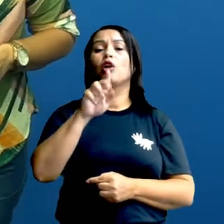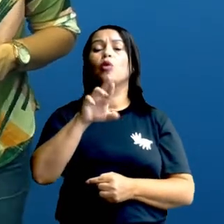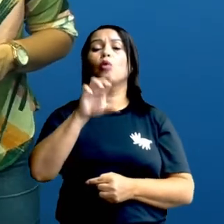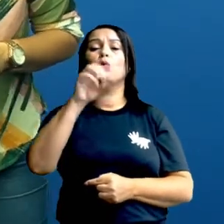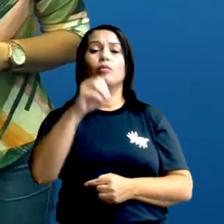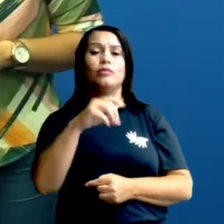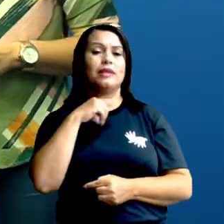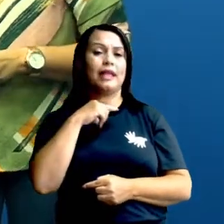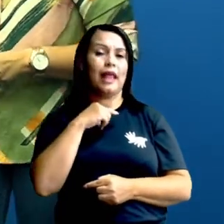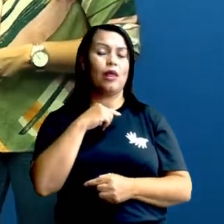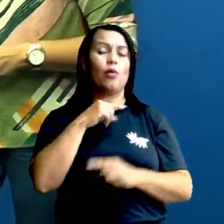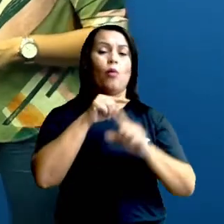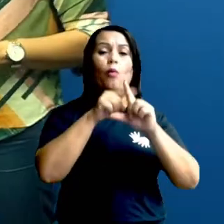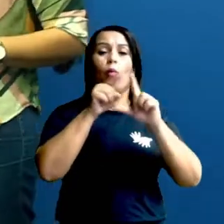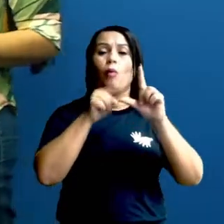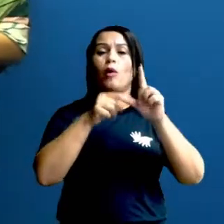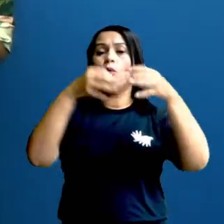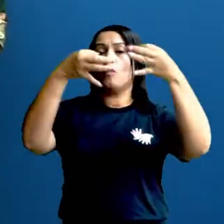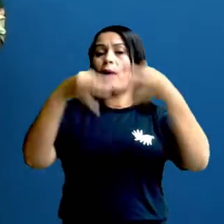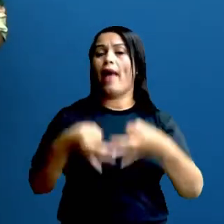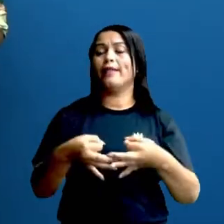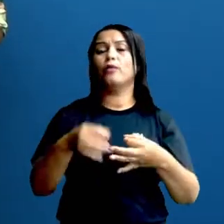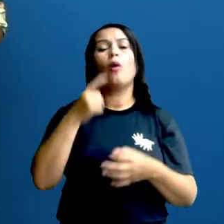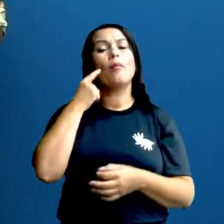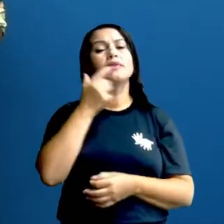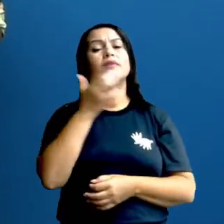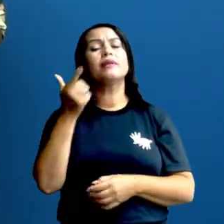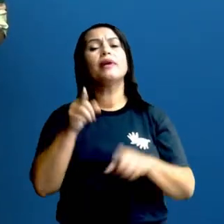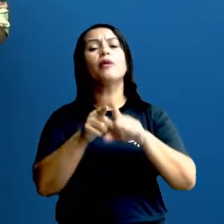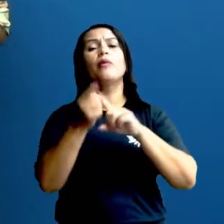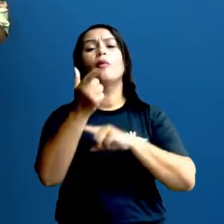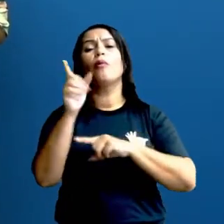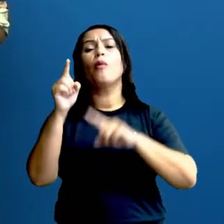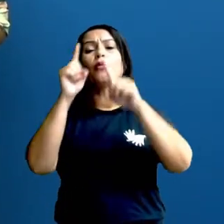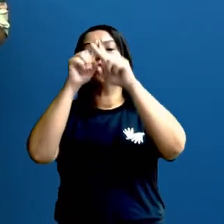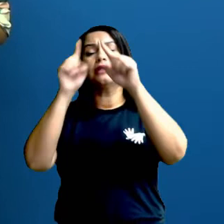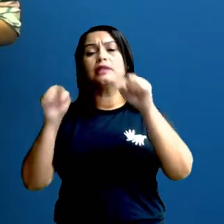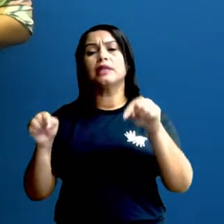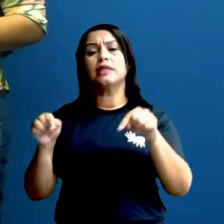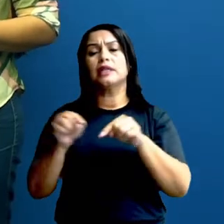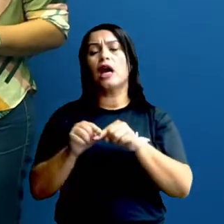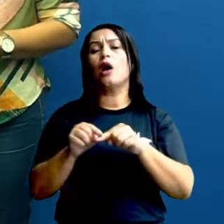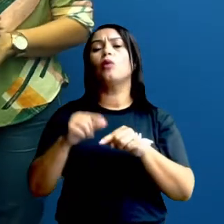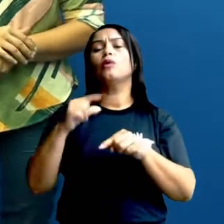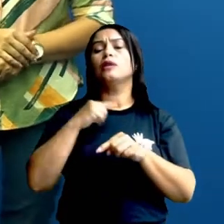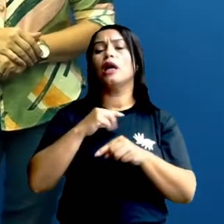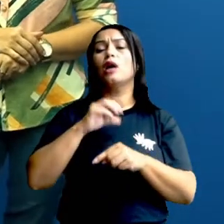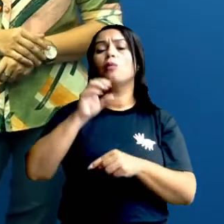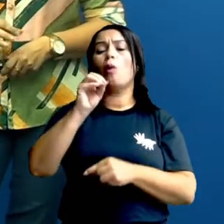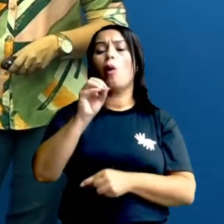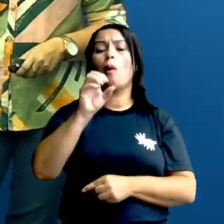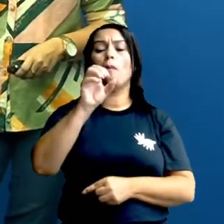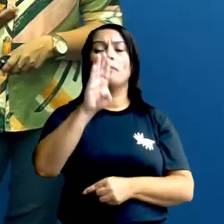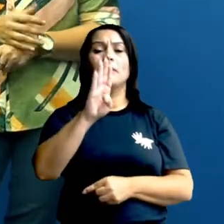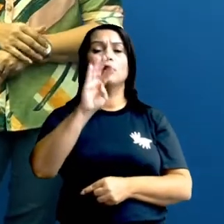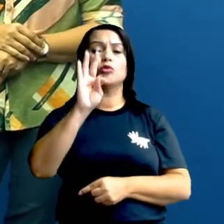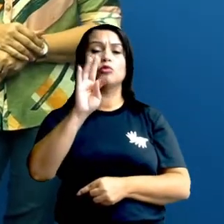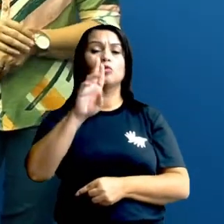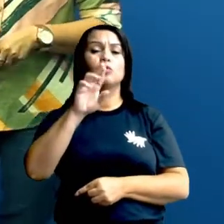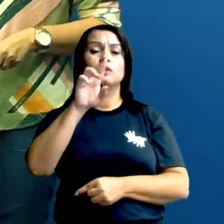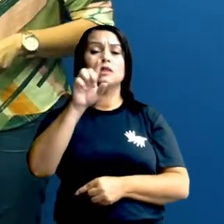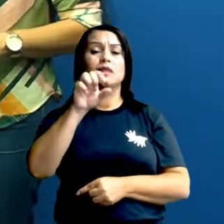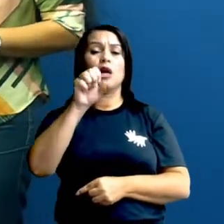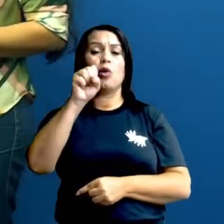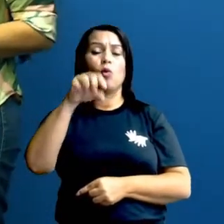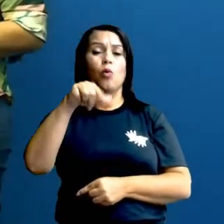reto tá certo e nesse meu outro triângulo aqui ó eu tenho meu triângulo obtusângulo que